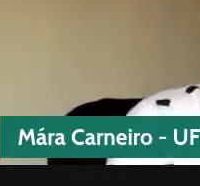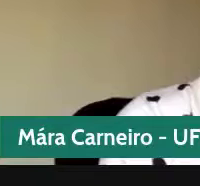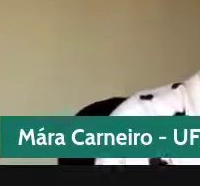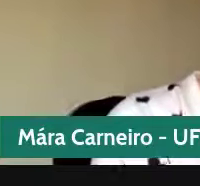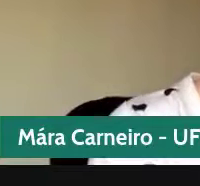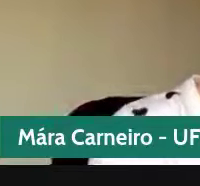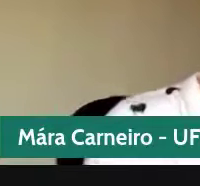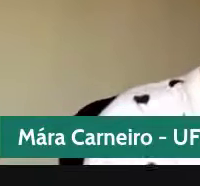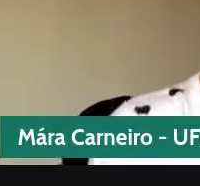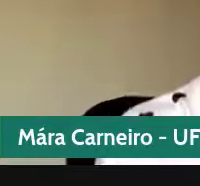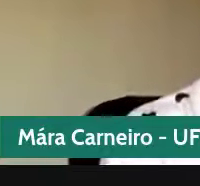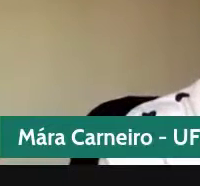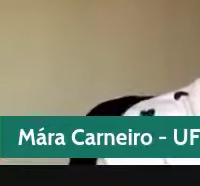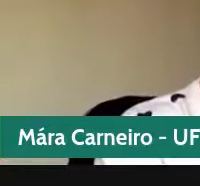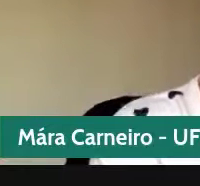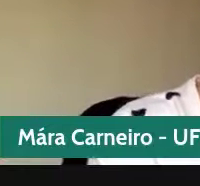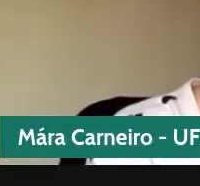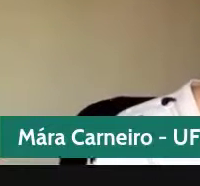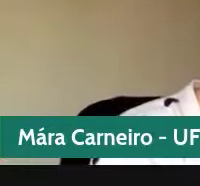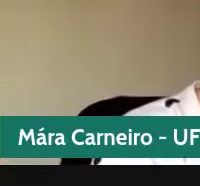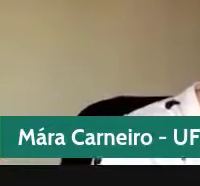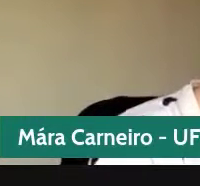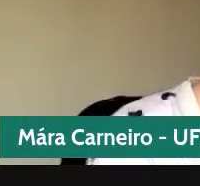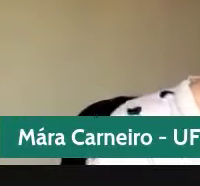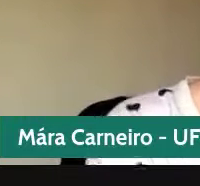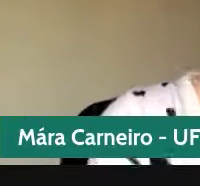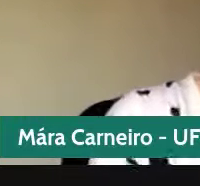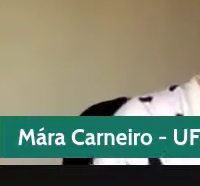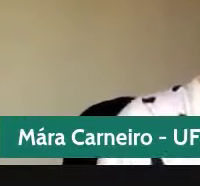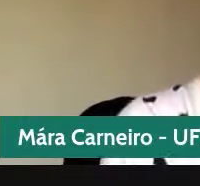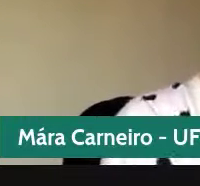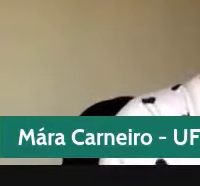Vou falar um pouquinho de novo. Pronto, agora ok.